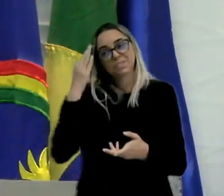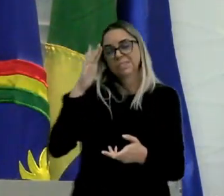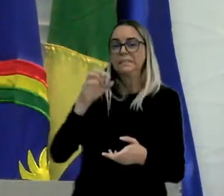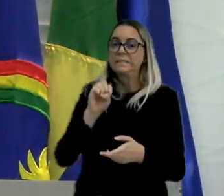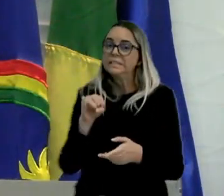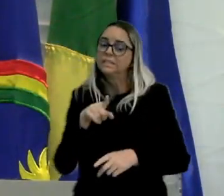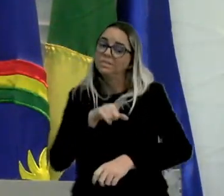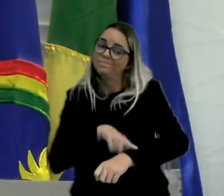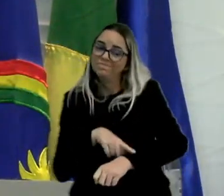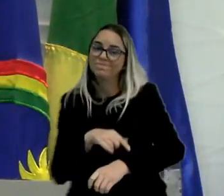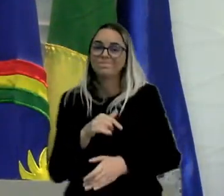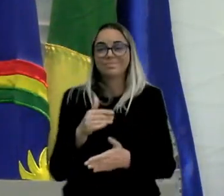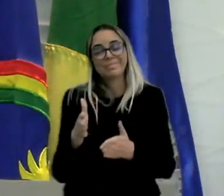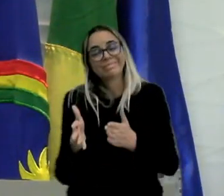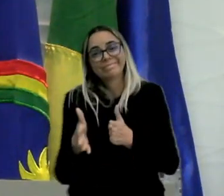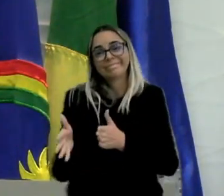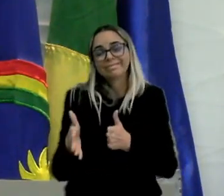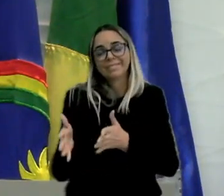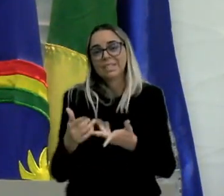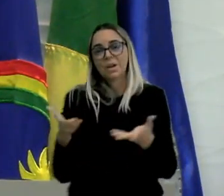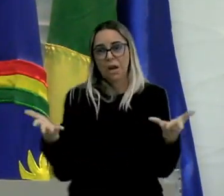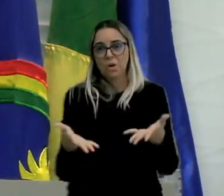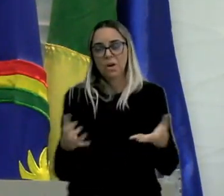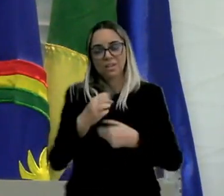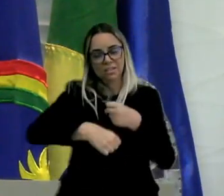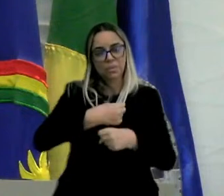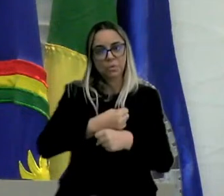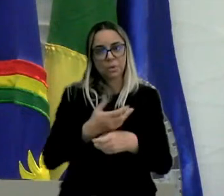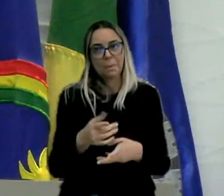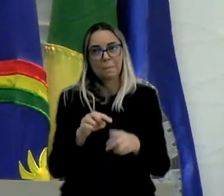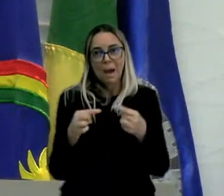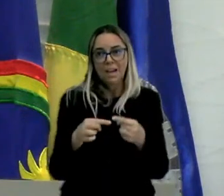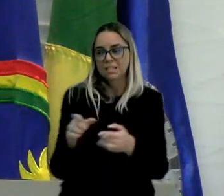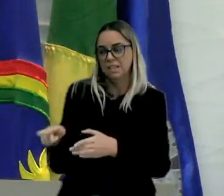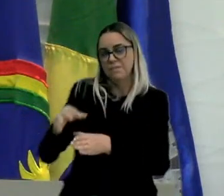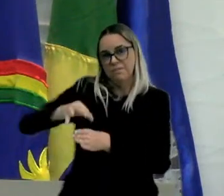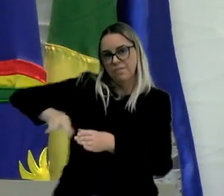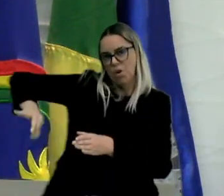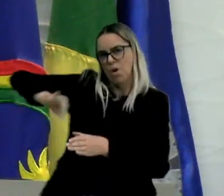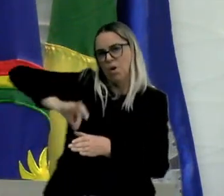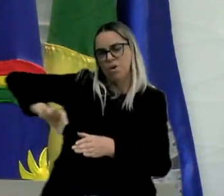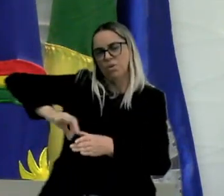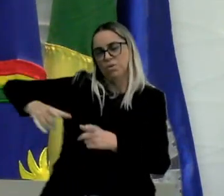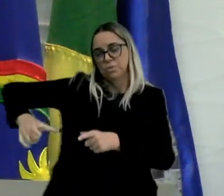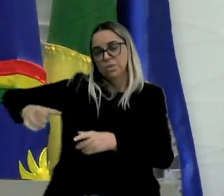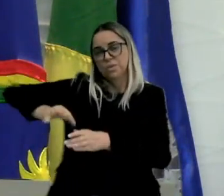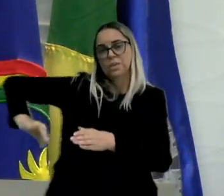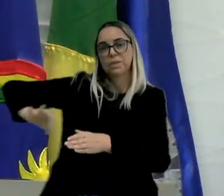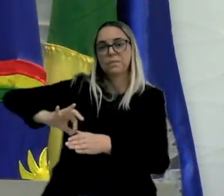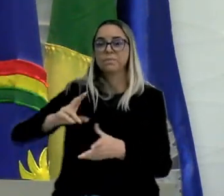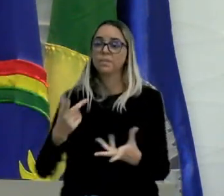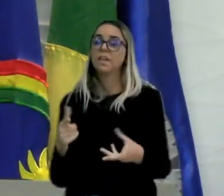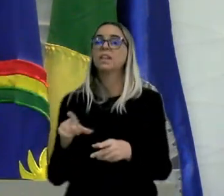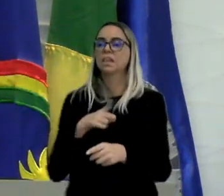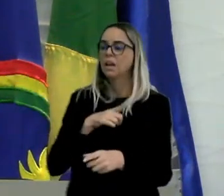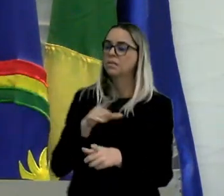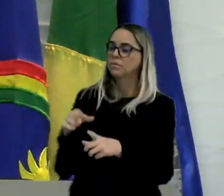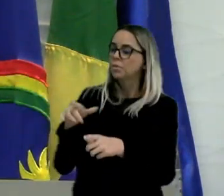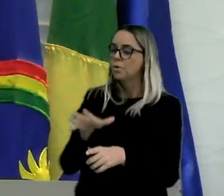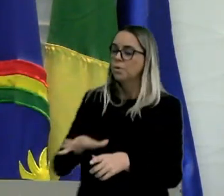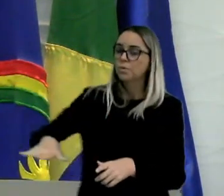esse ano Mas com certeza a nossa Vila vai ter mais obras estruturante para que naquela